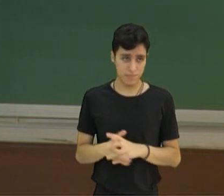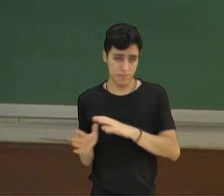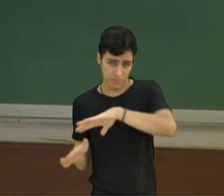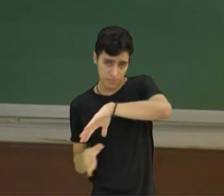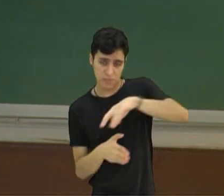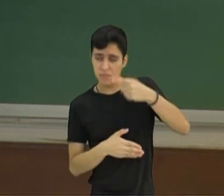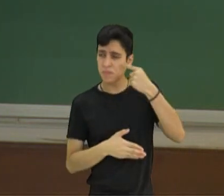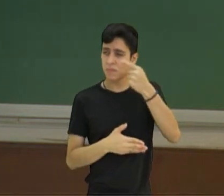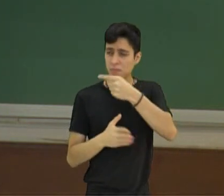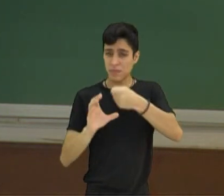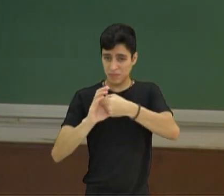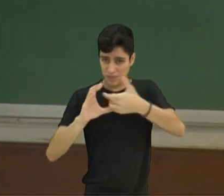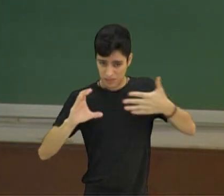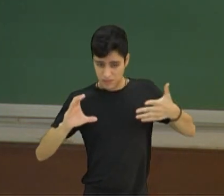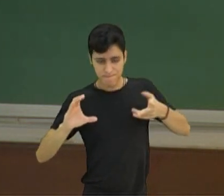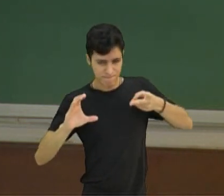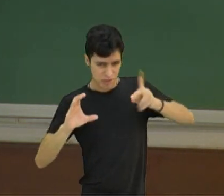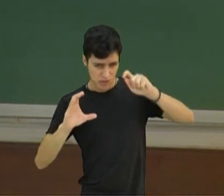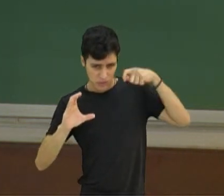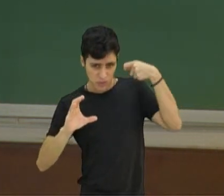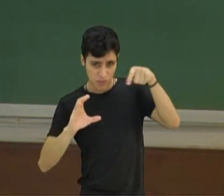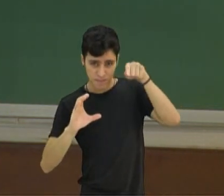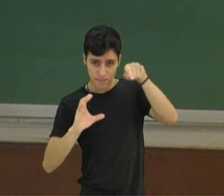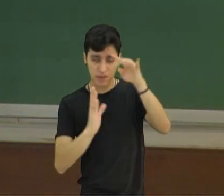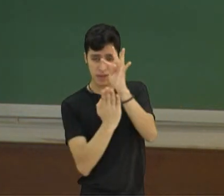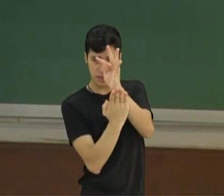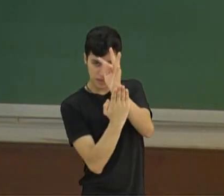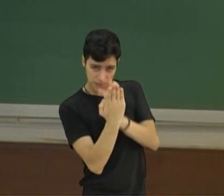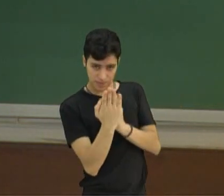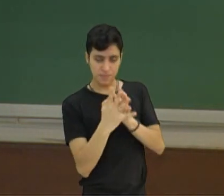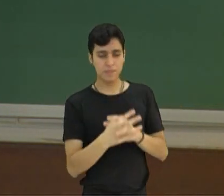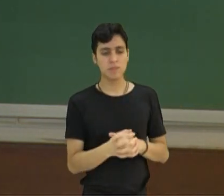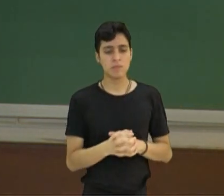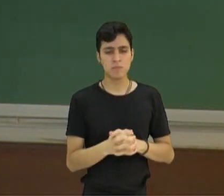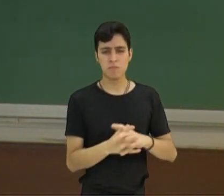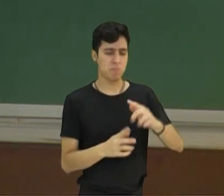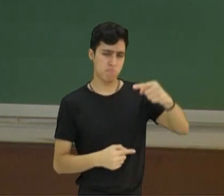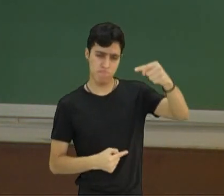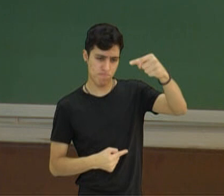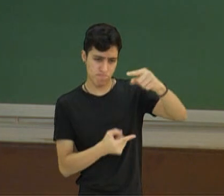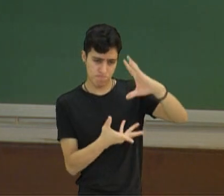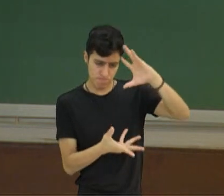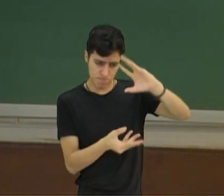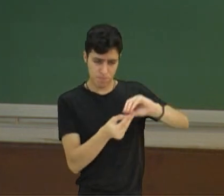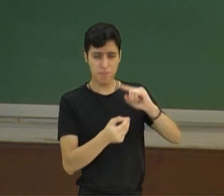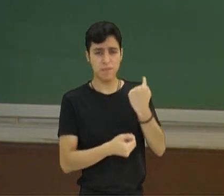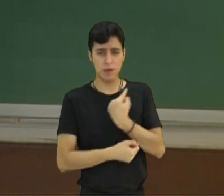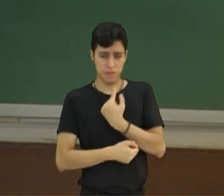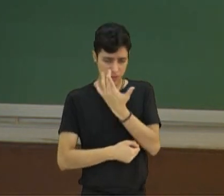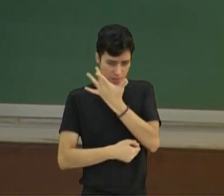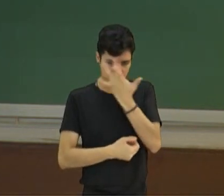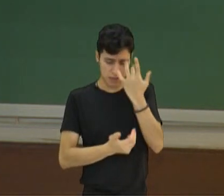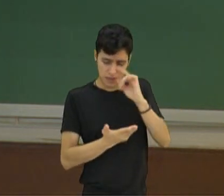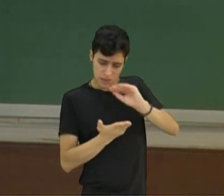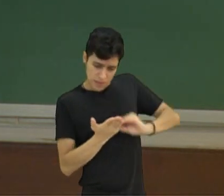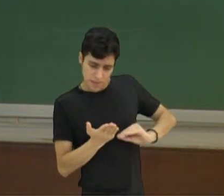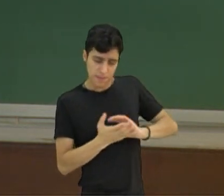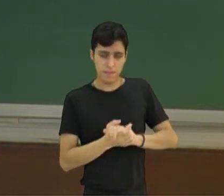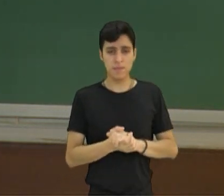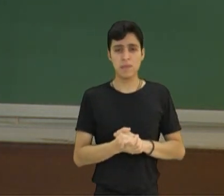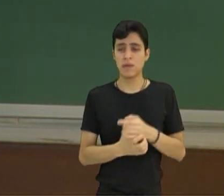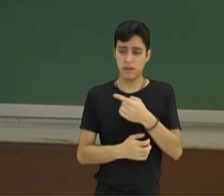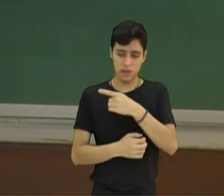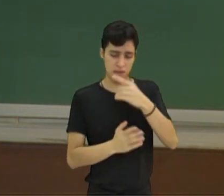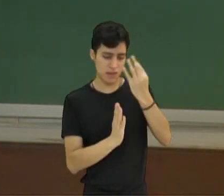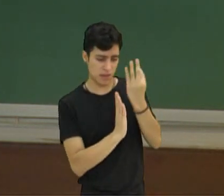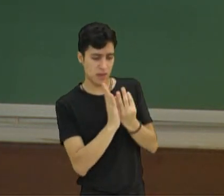Algumas características ainda sobre a questão do texto. São textos breves e escritos em primeira pessoa. A questão do texto ser